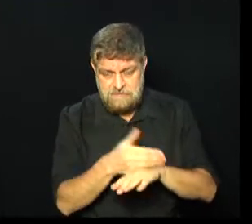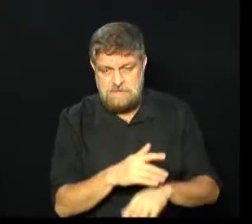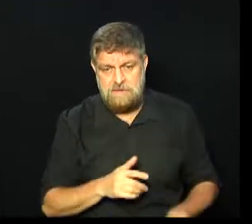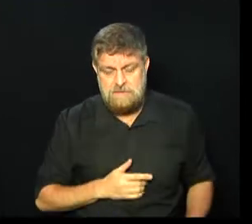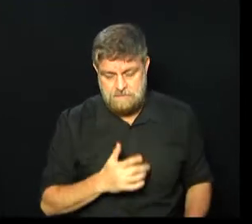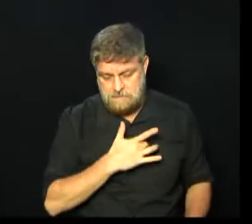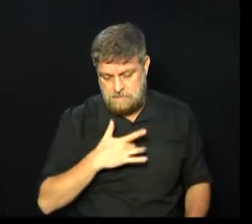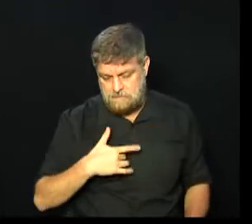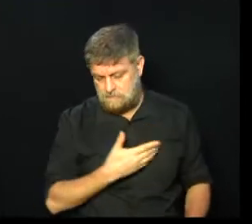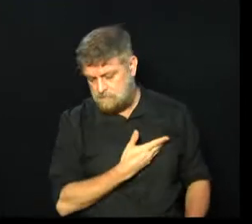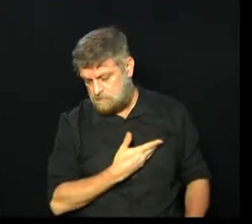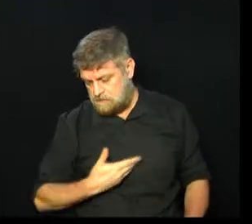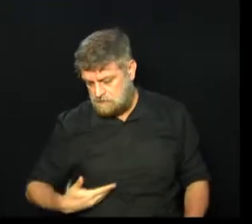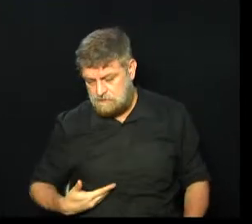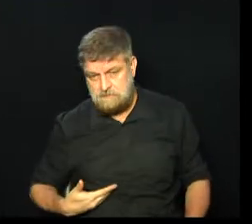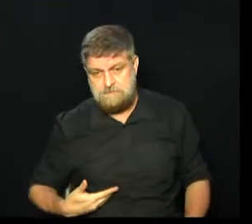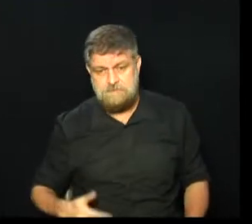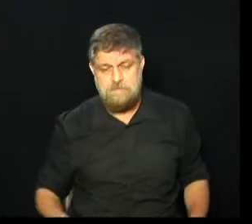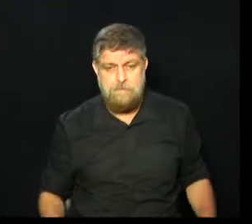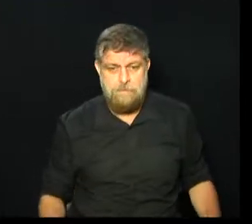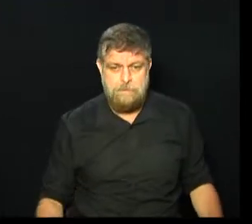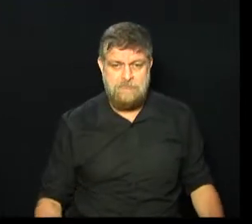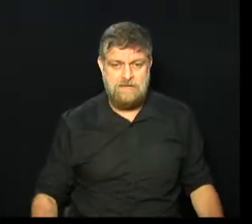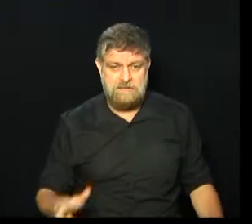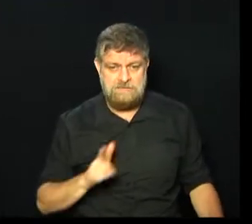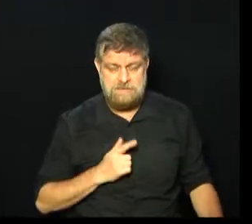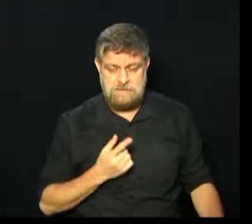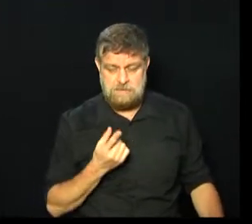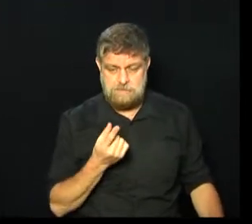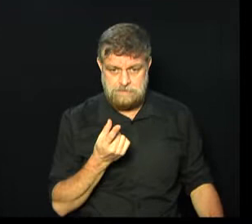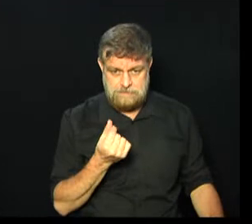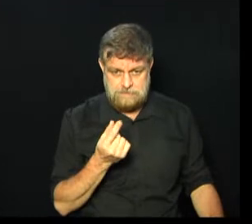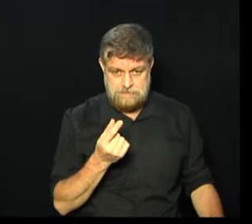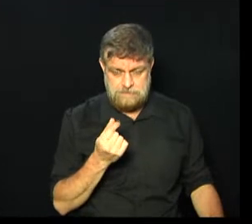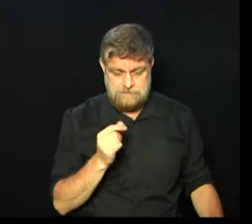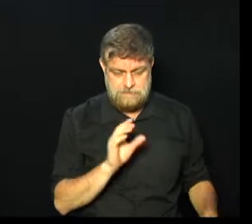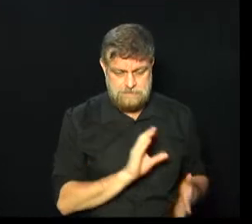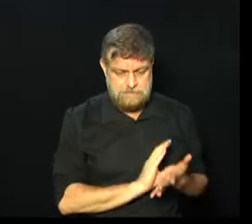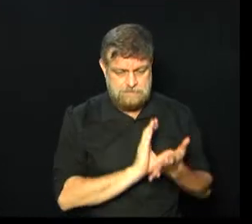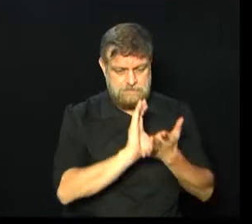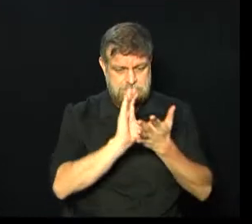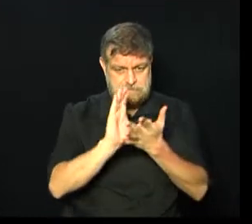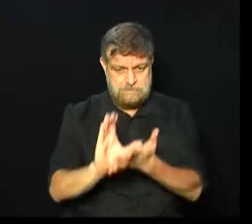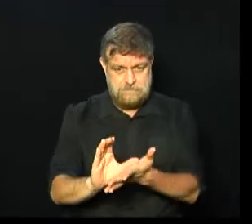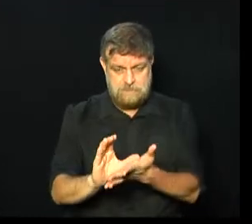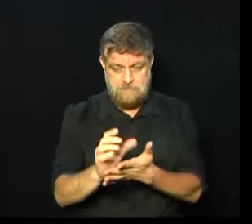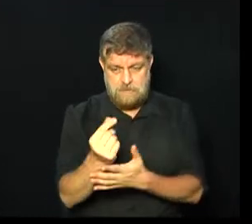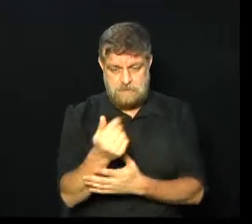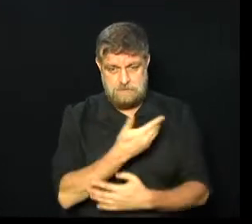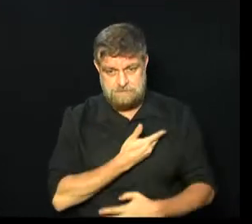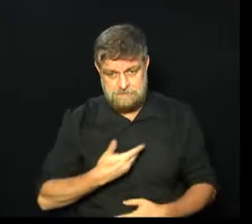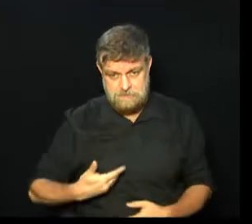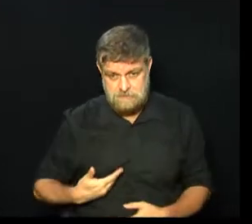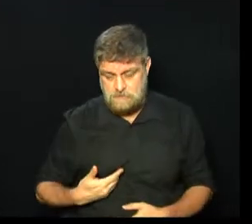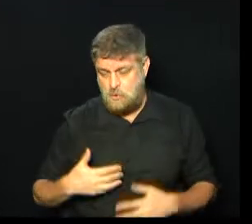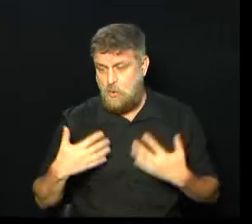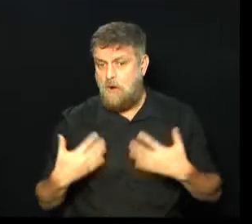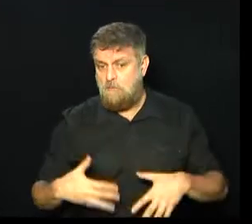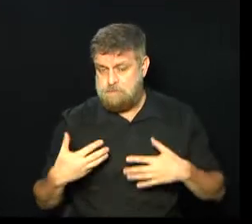saúde pública, a saúde tem um orçamento, leva uma fatia do orçamento municipal muito